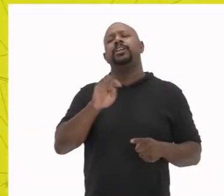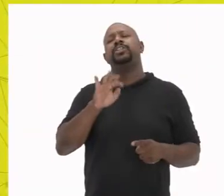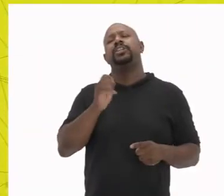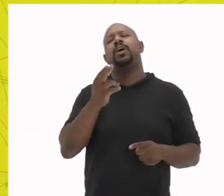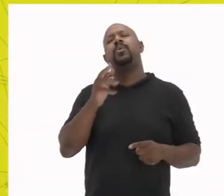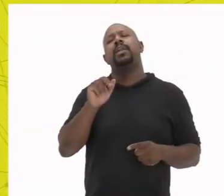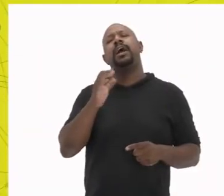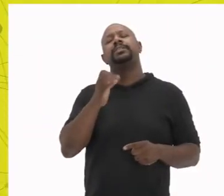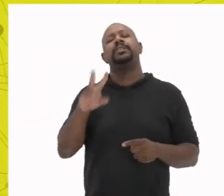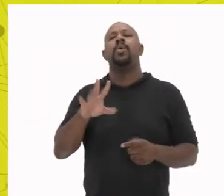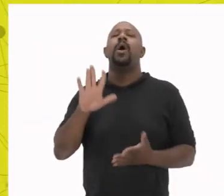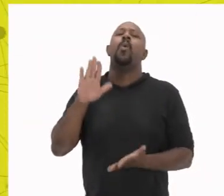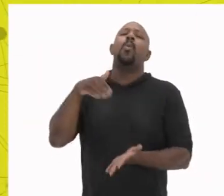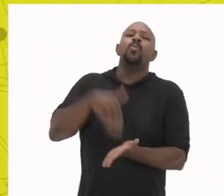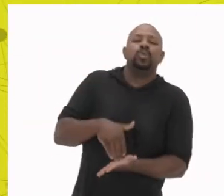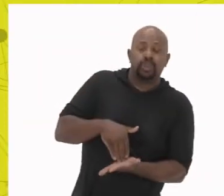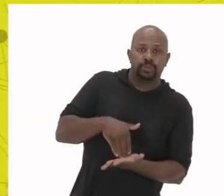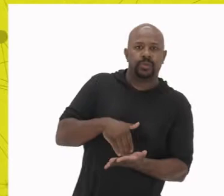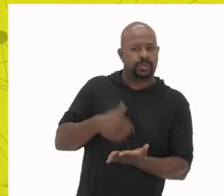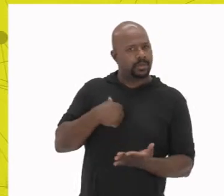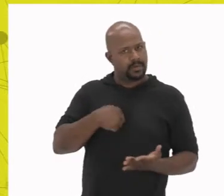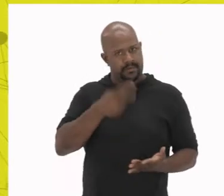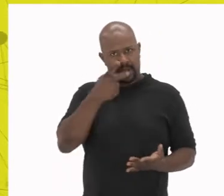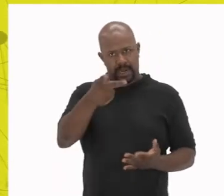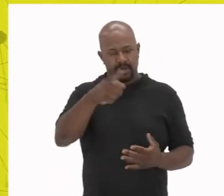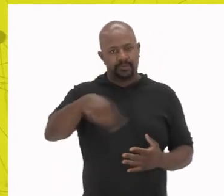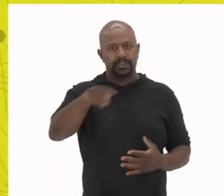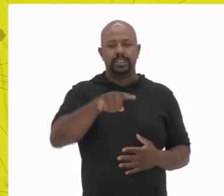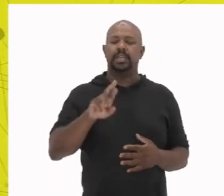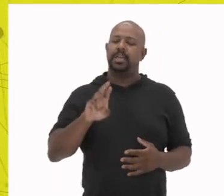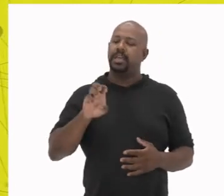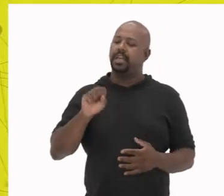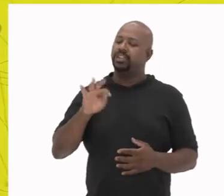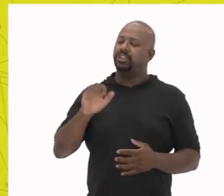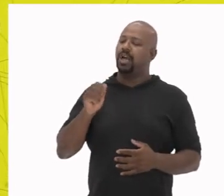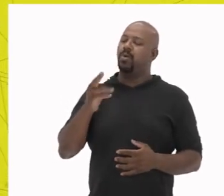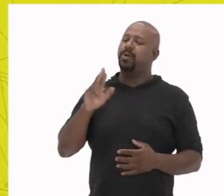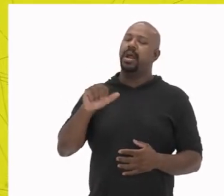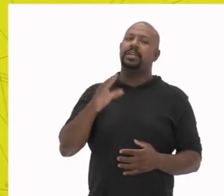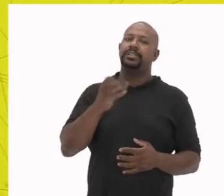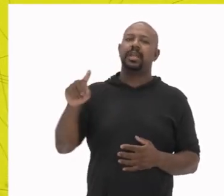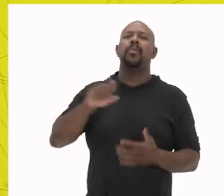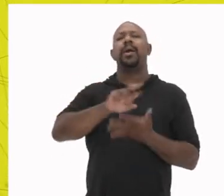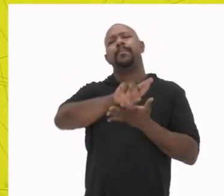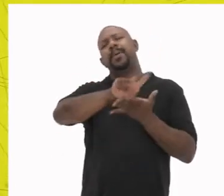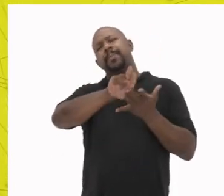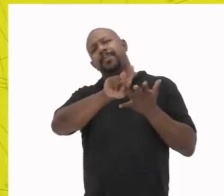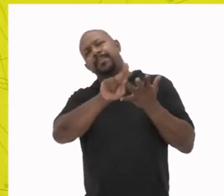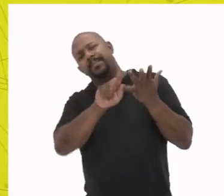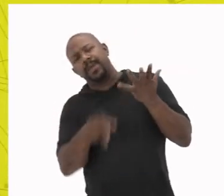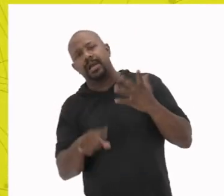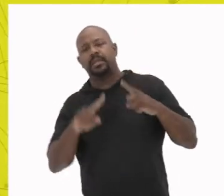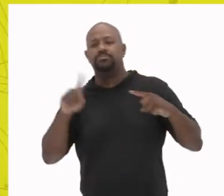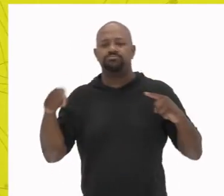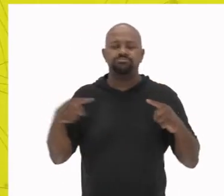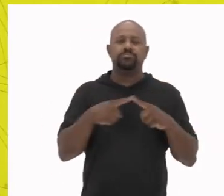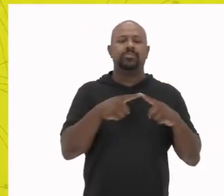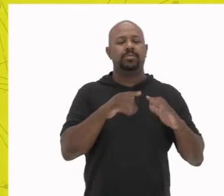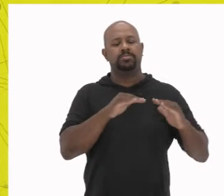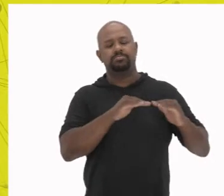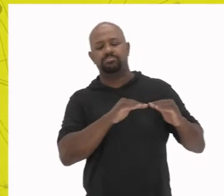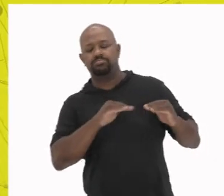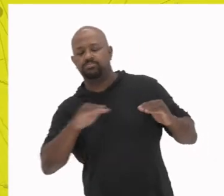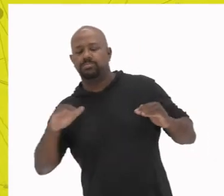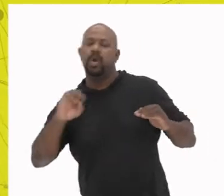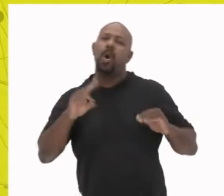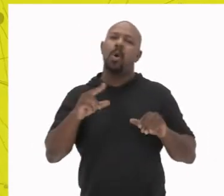A restauração é o último item do primeiro tópico que separei para falar com vocês. Restauração é um conjunto de medidas que objetivam